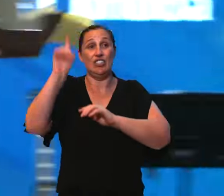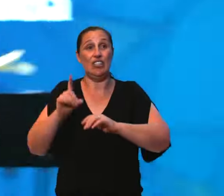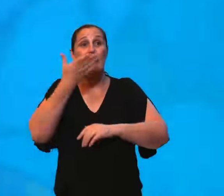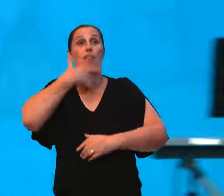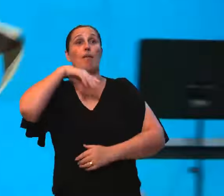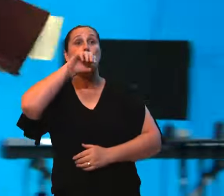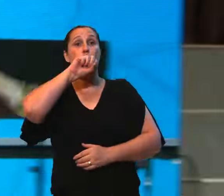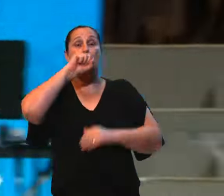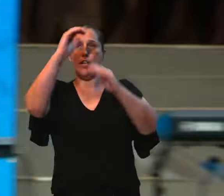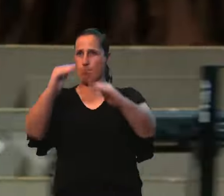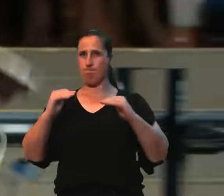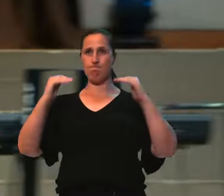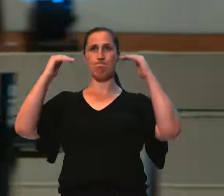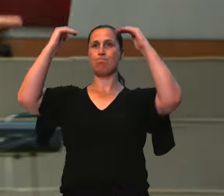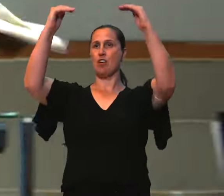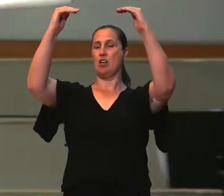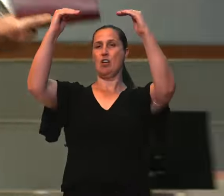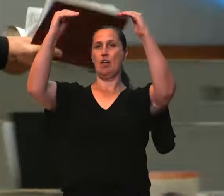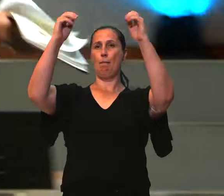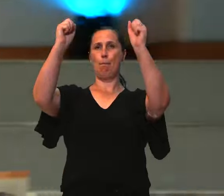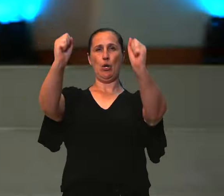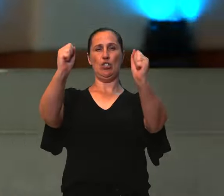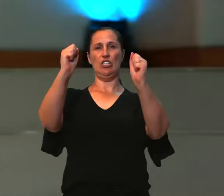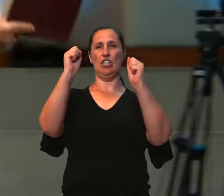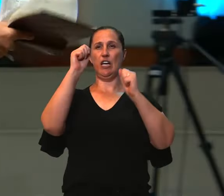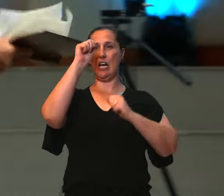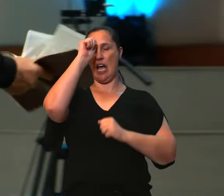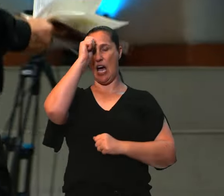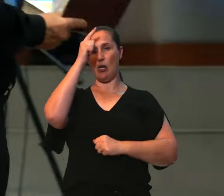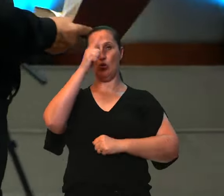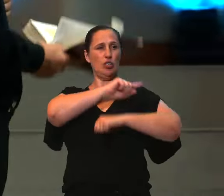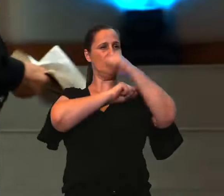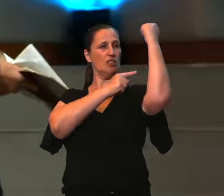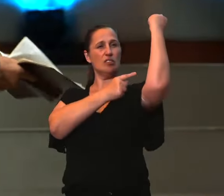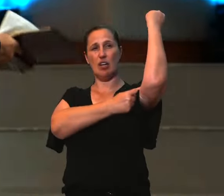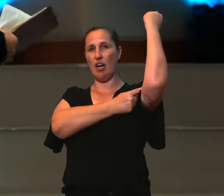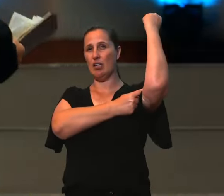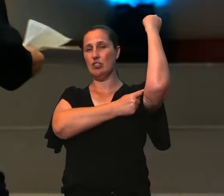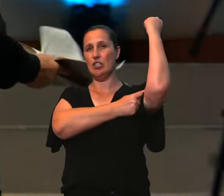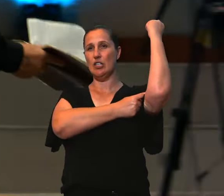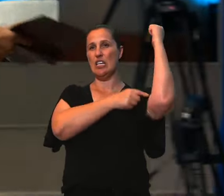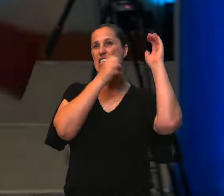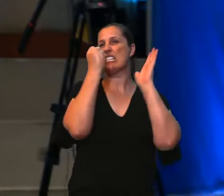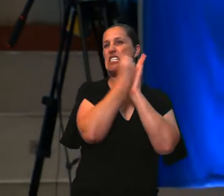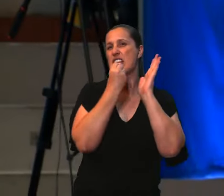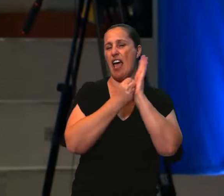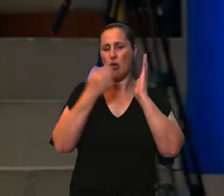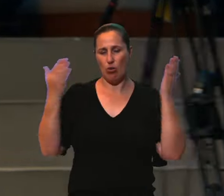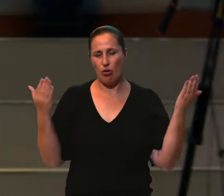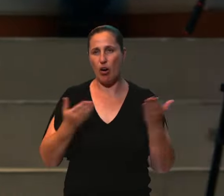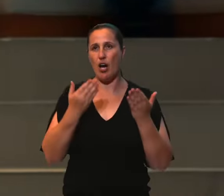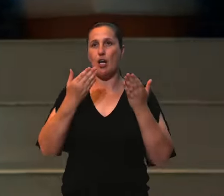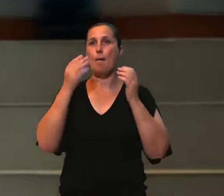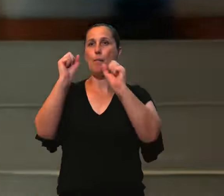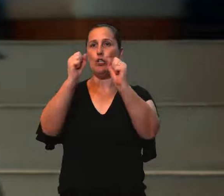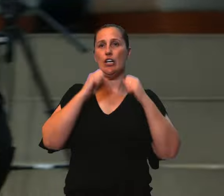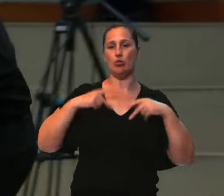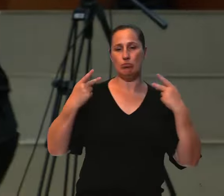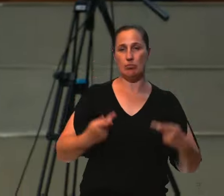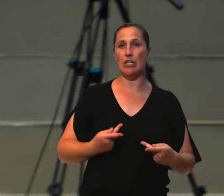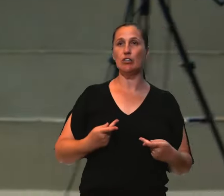muito assim ca de todo poder e autoridade e que se nomeia neste século no vindouro sejam poderes humanos ou espirituais